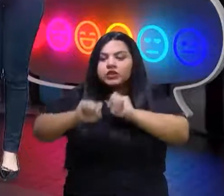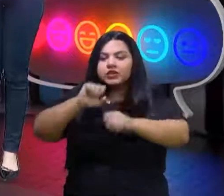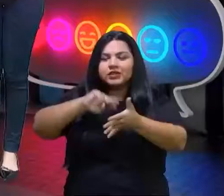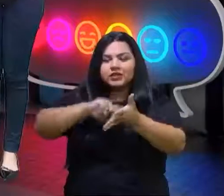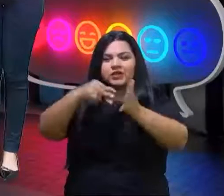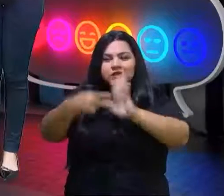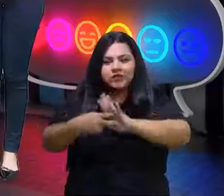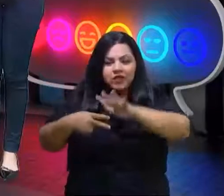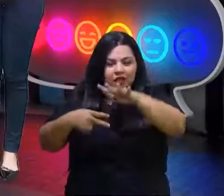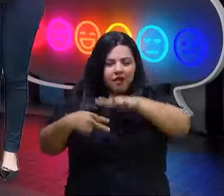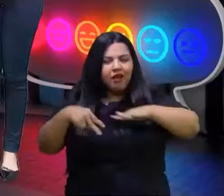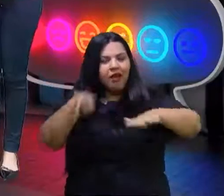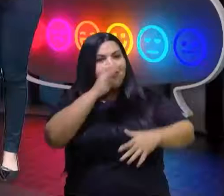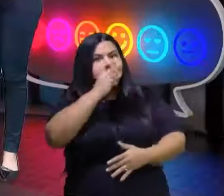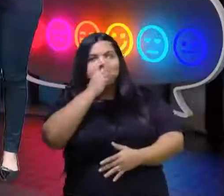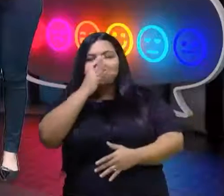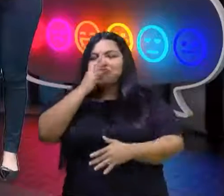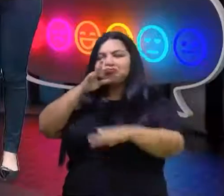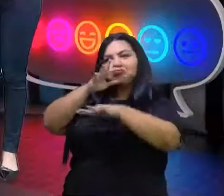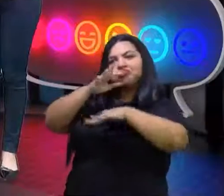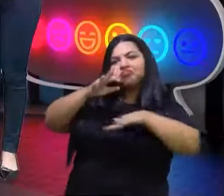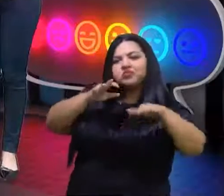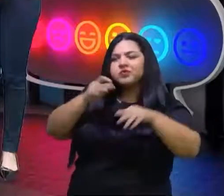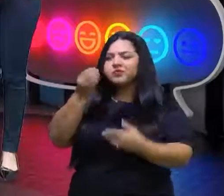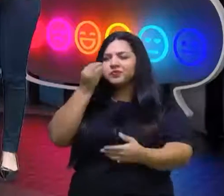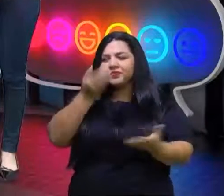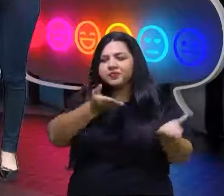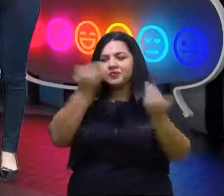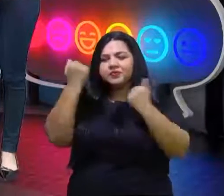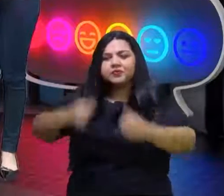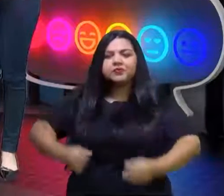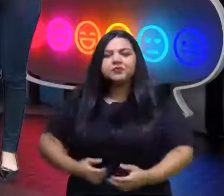é paisagem. Vamos dar uma olhada?